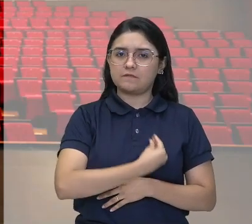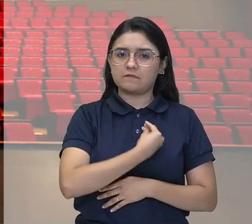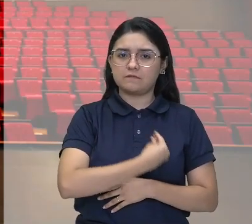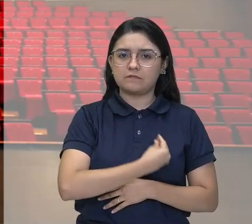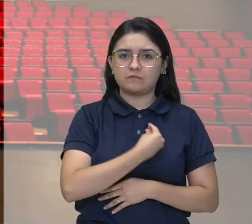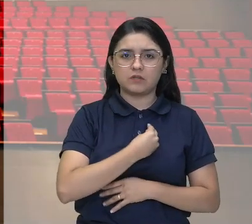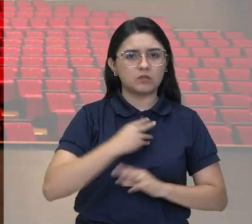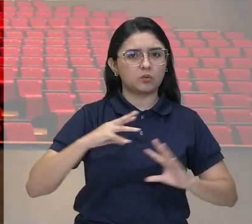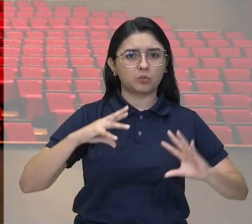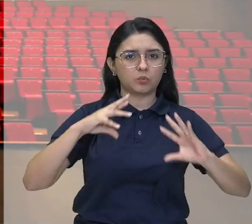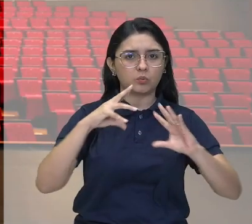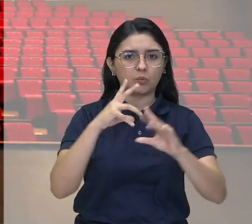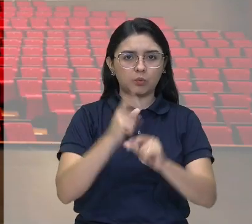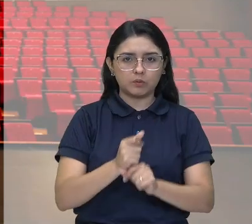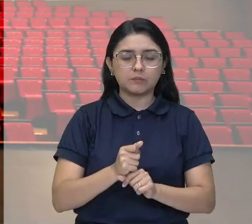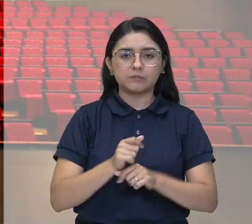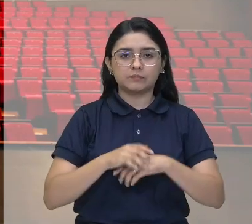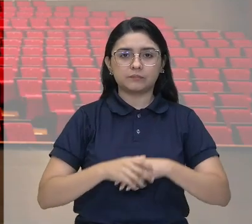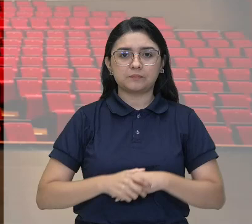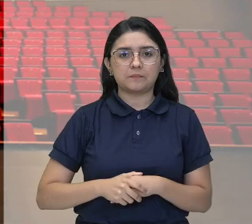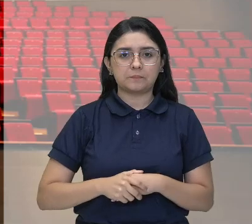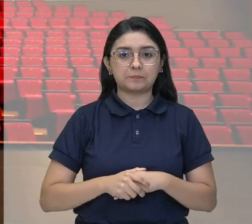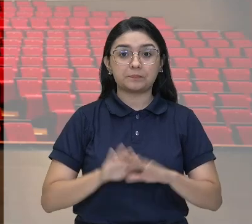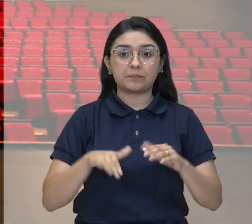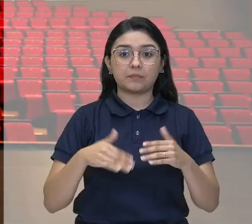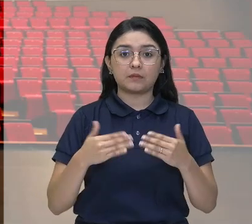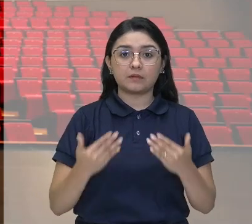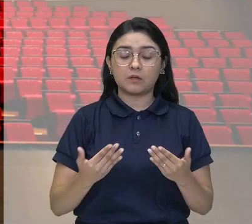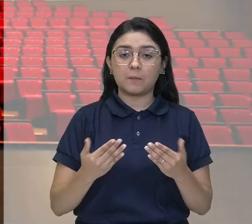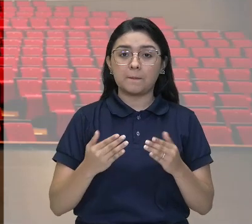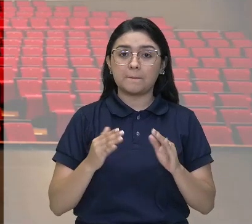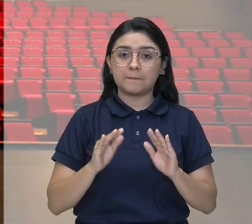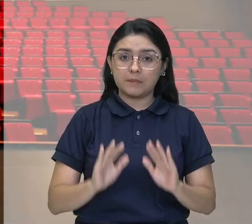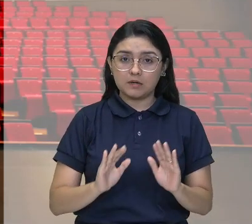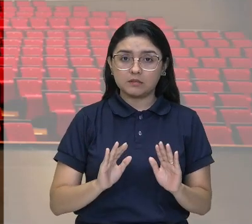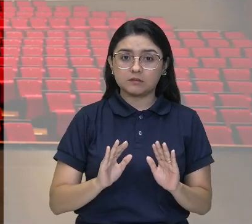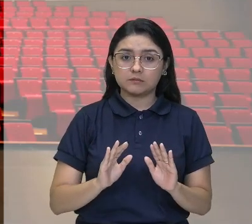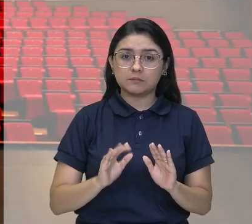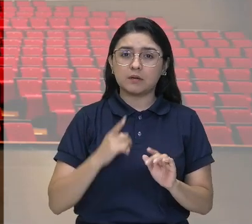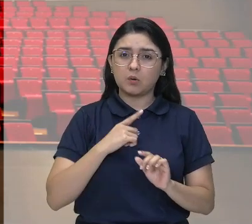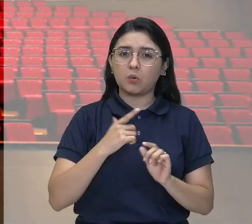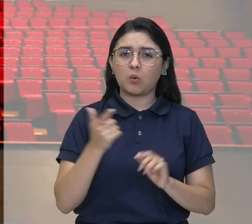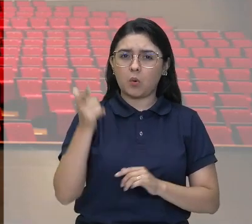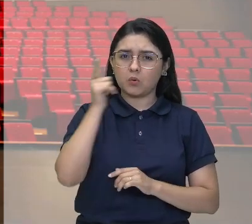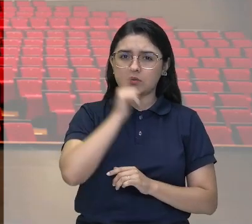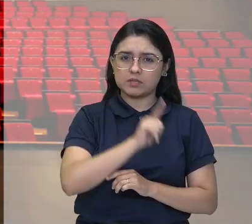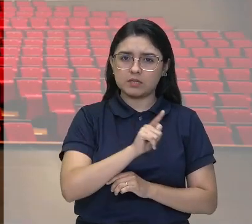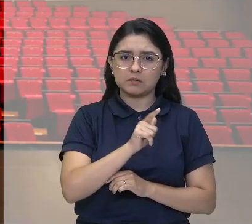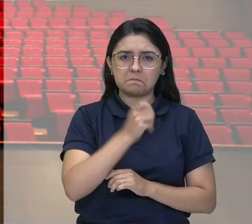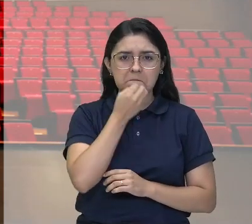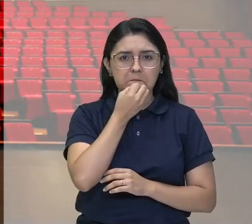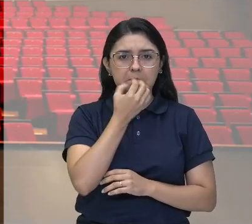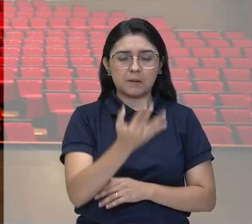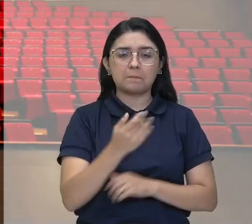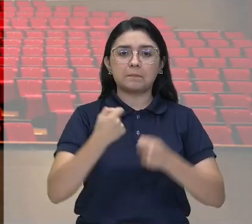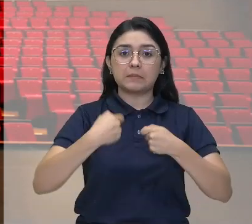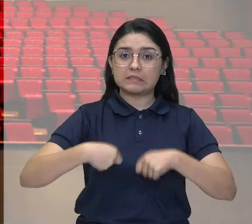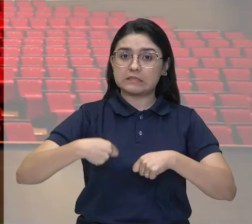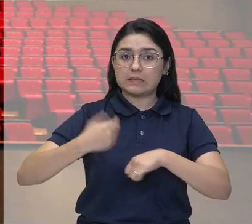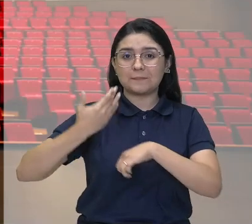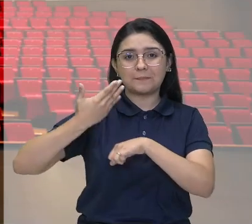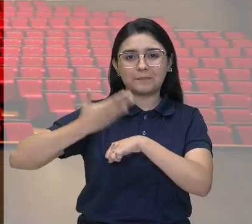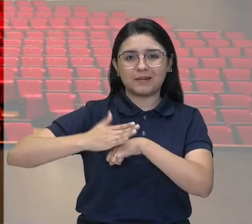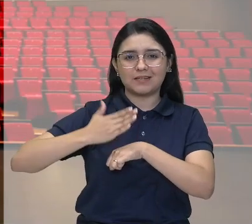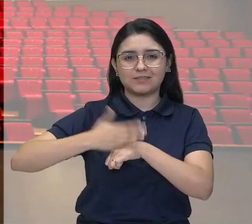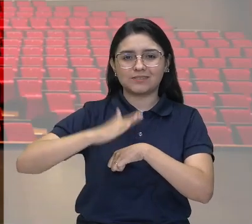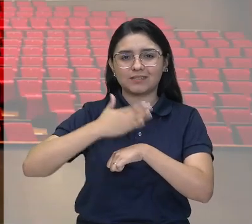ó, completa, né? Então, mas para que isso seja bem desenvolvido, nós temos que realmente praticar no nosso